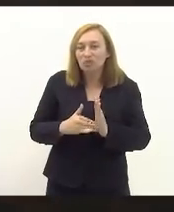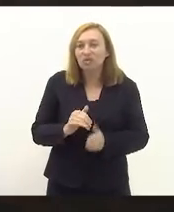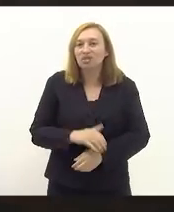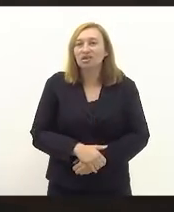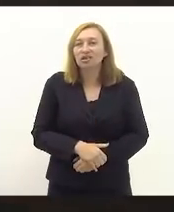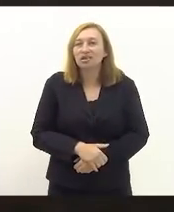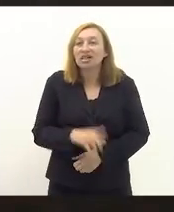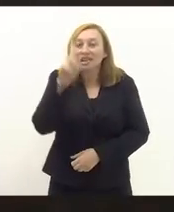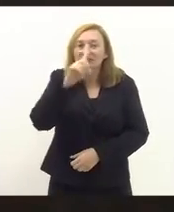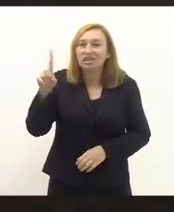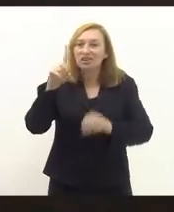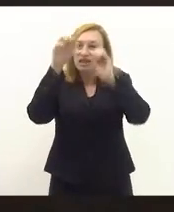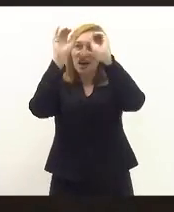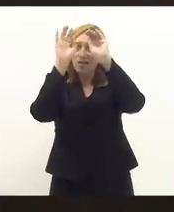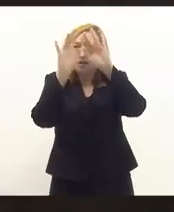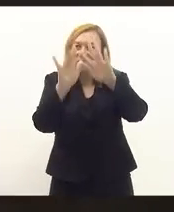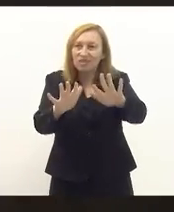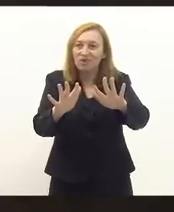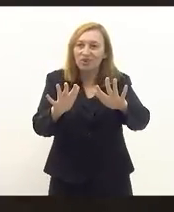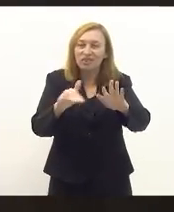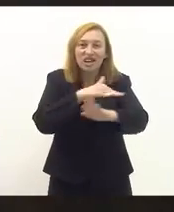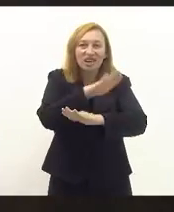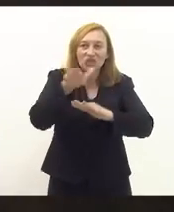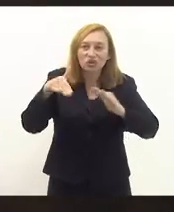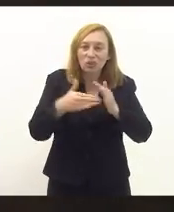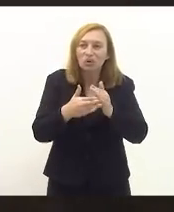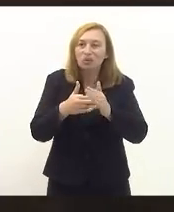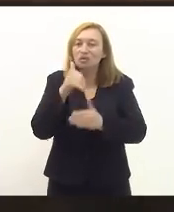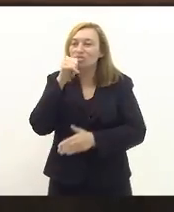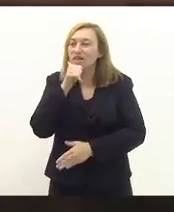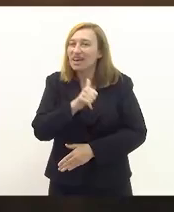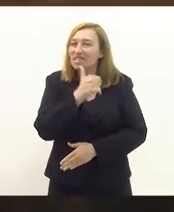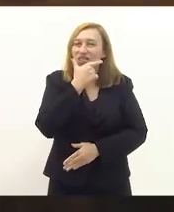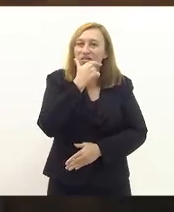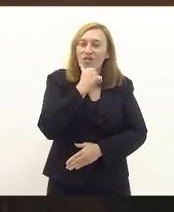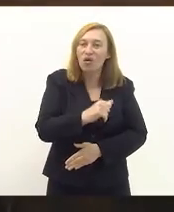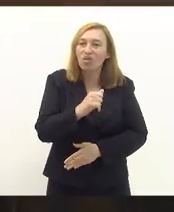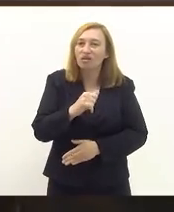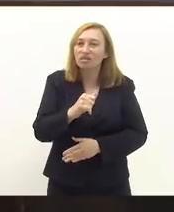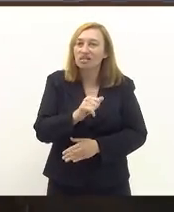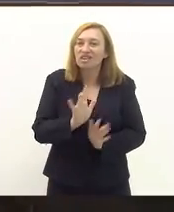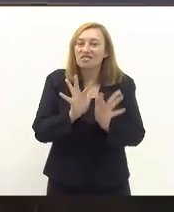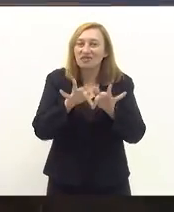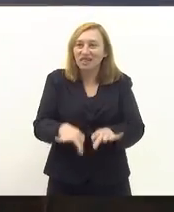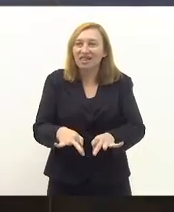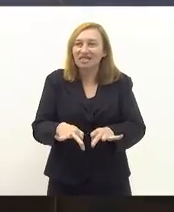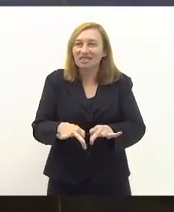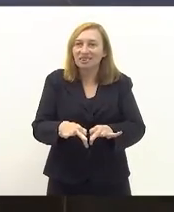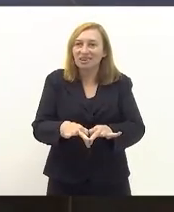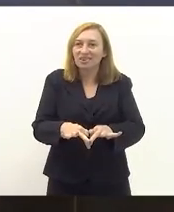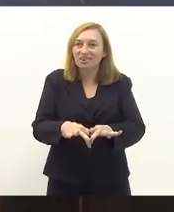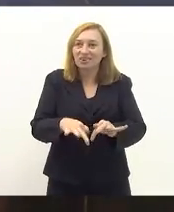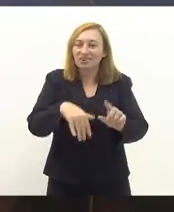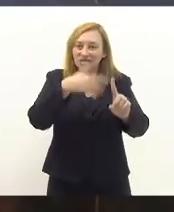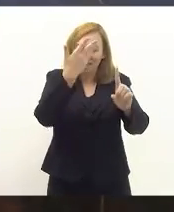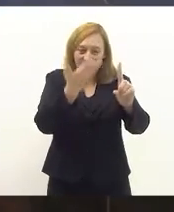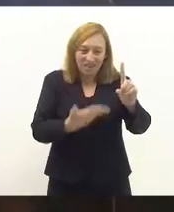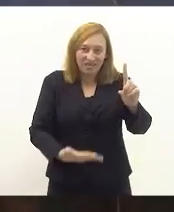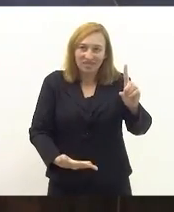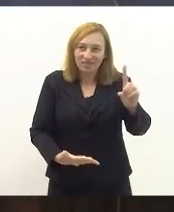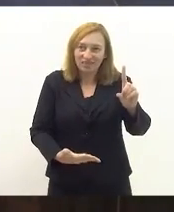que Deus abençoe a todos e a todas e declaro encerrado a